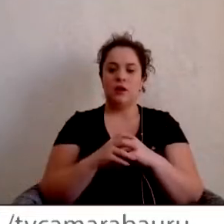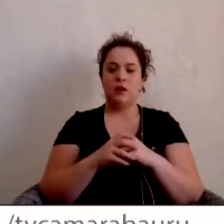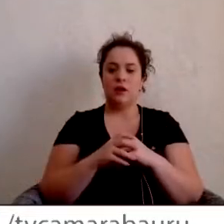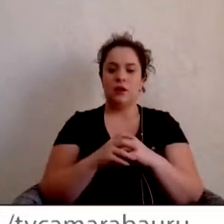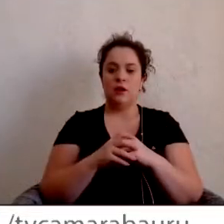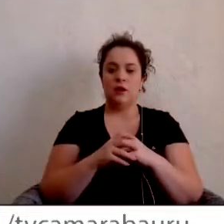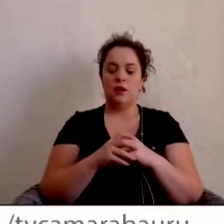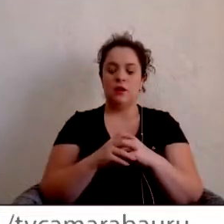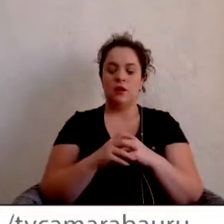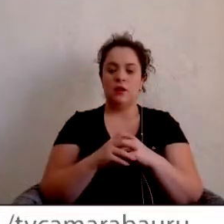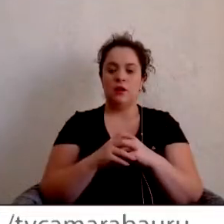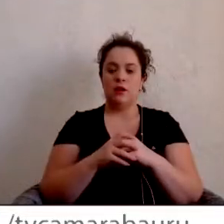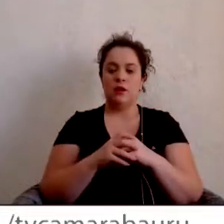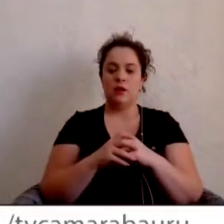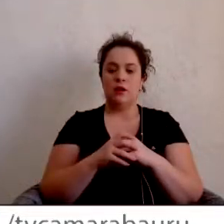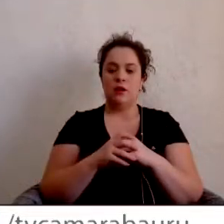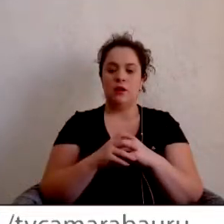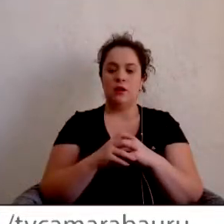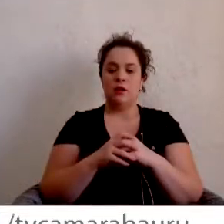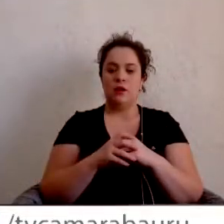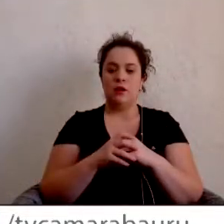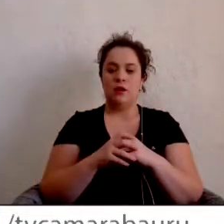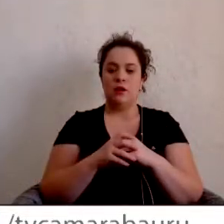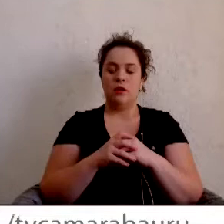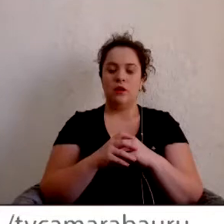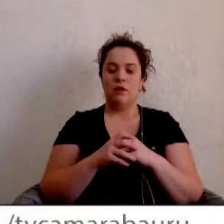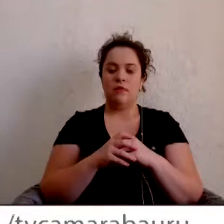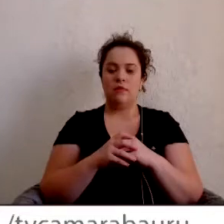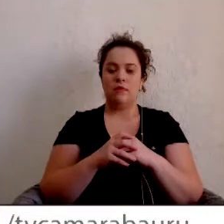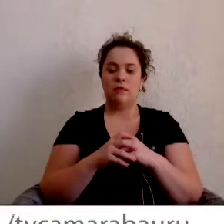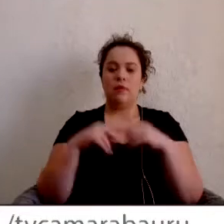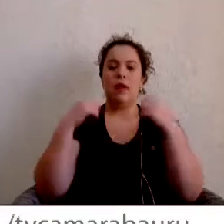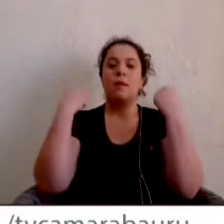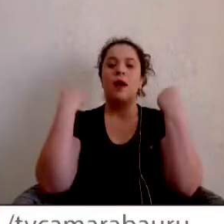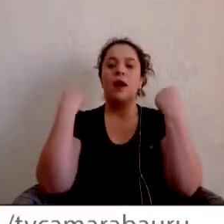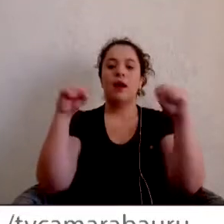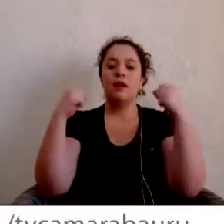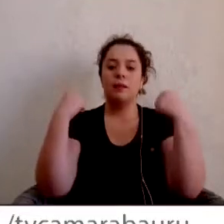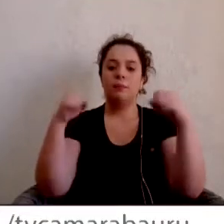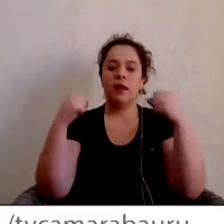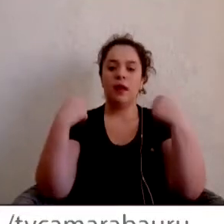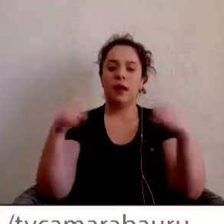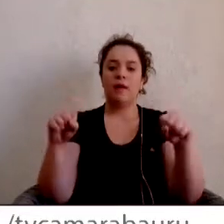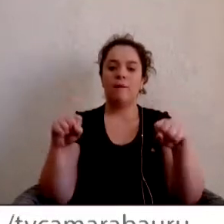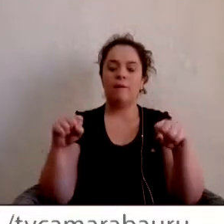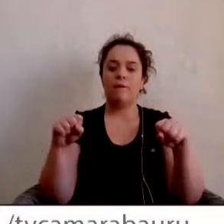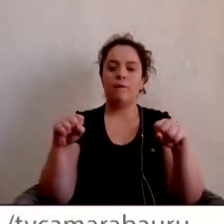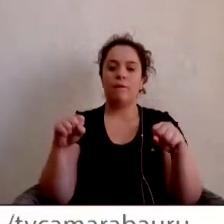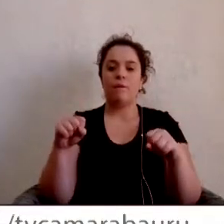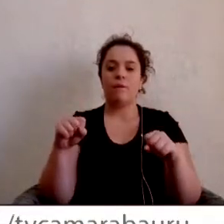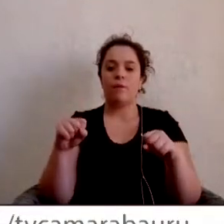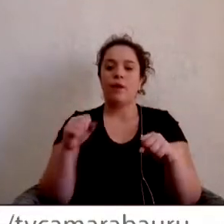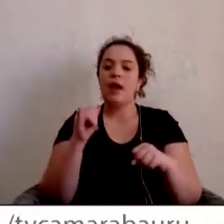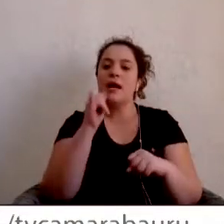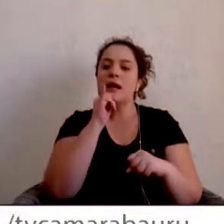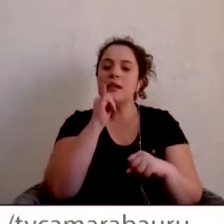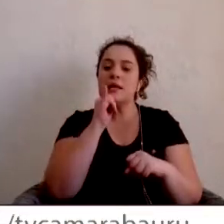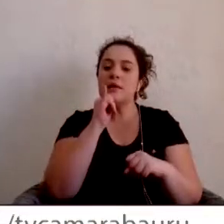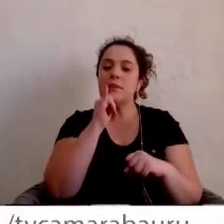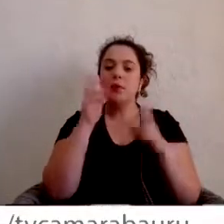academias que trabalham com atividades físicas em não circuitos, tipo crossfit. Por favor, TV